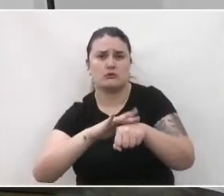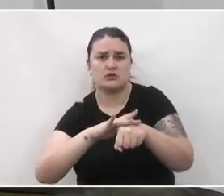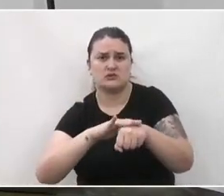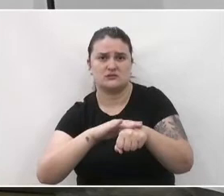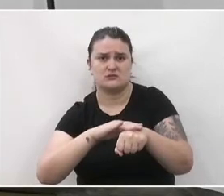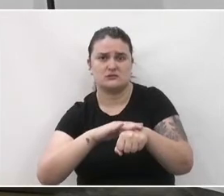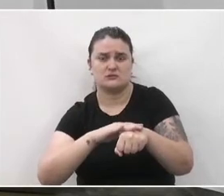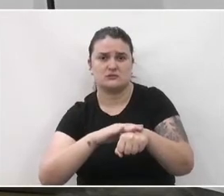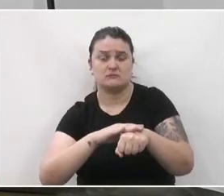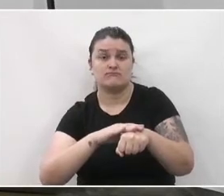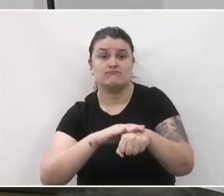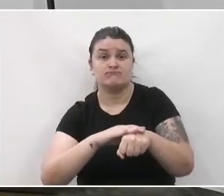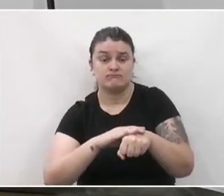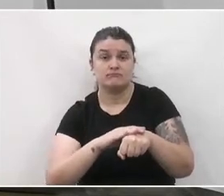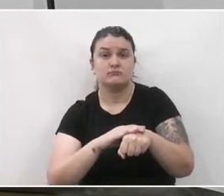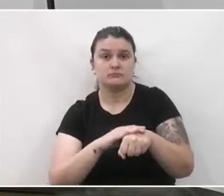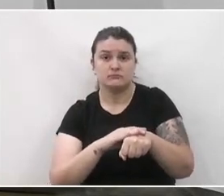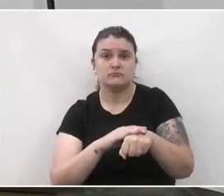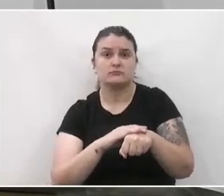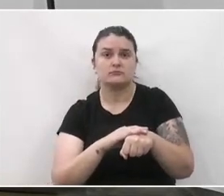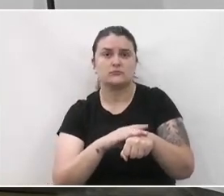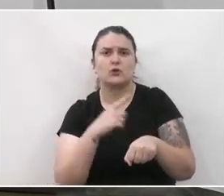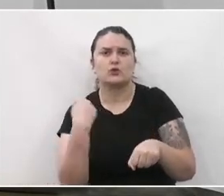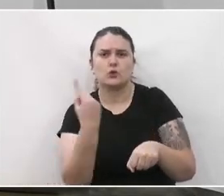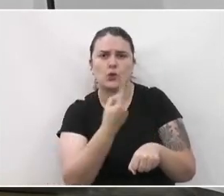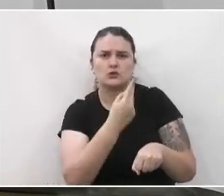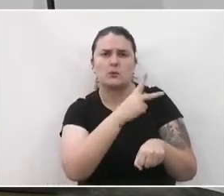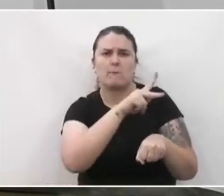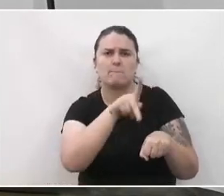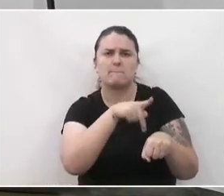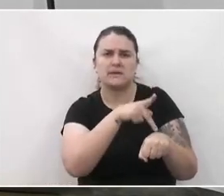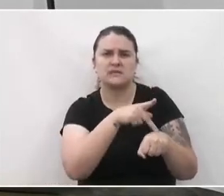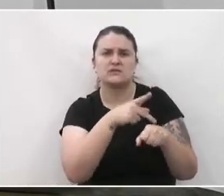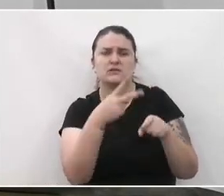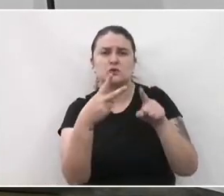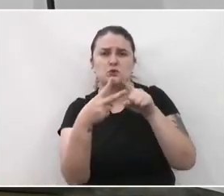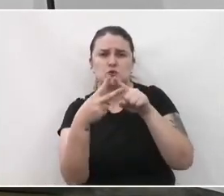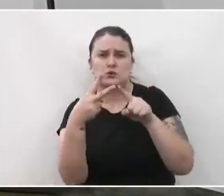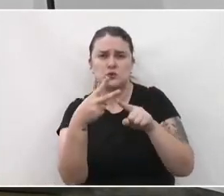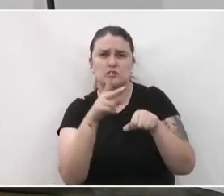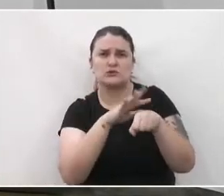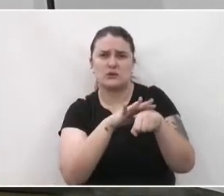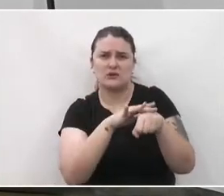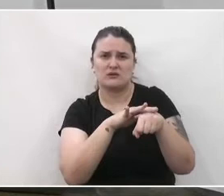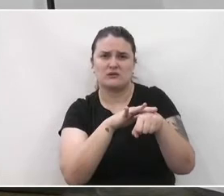né? Nós estamos tendo duas